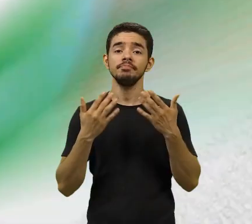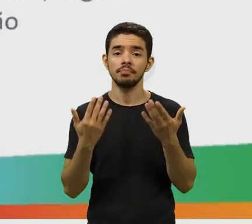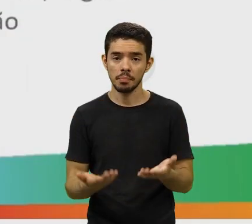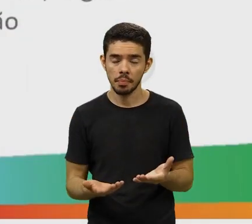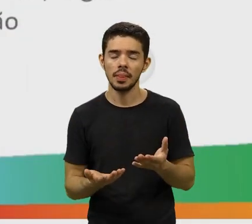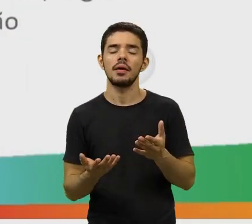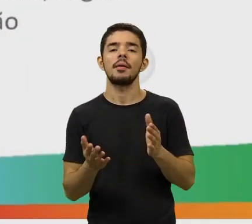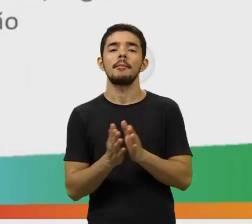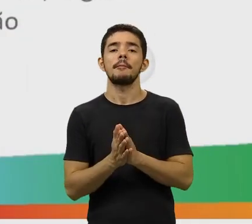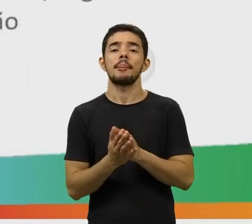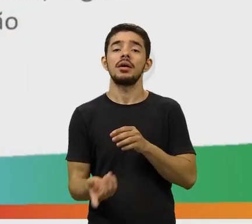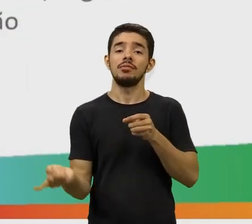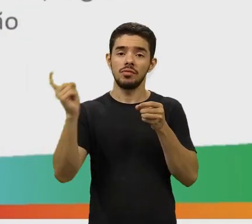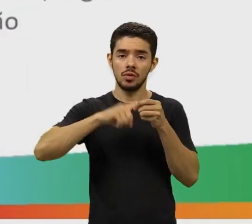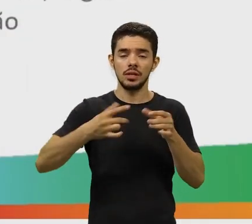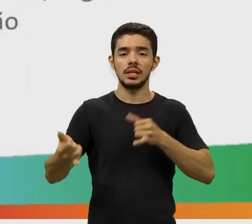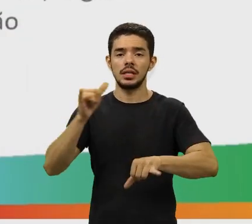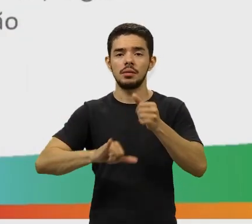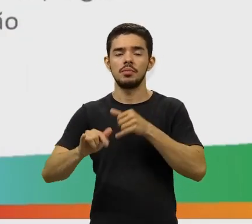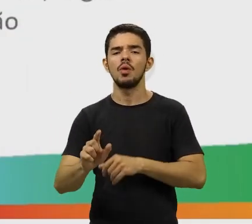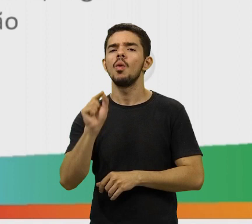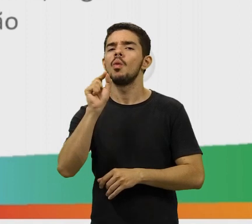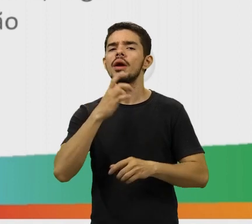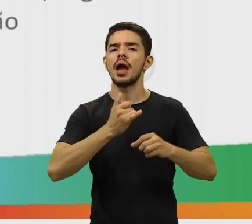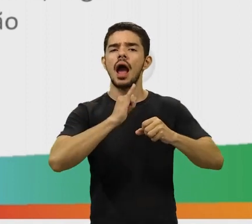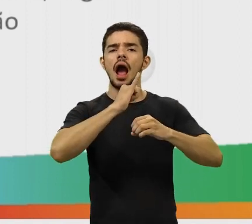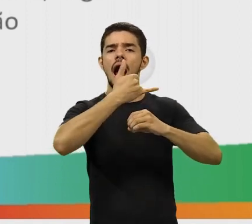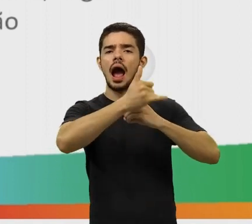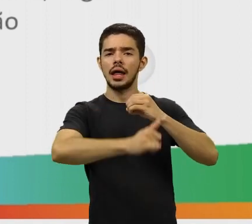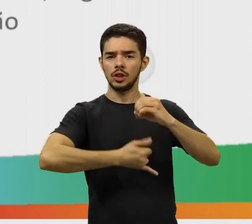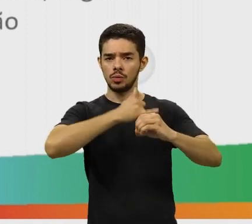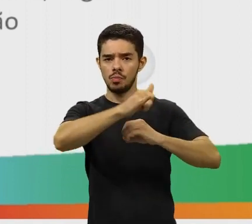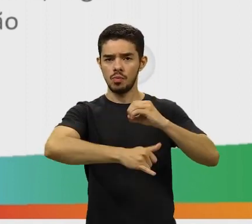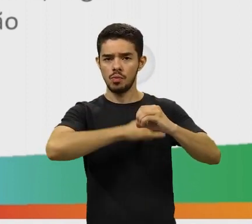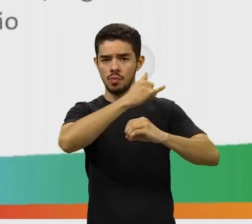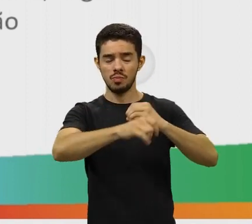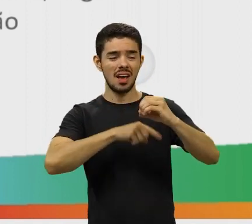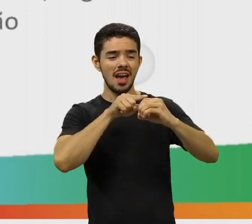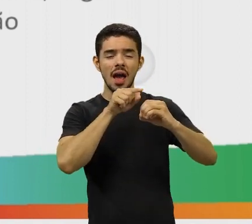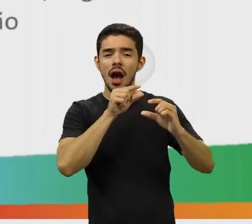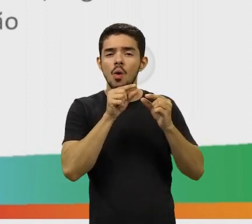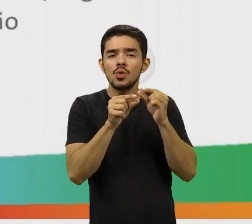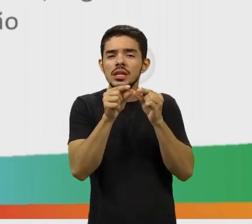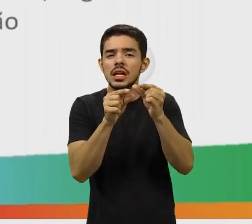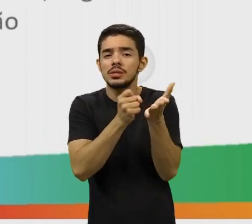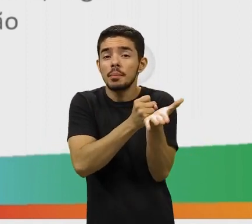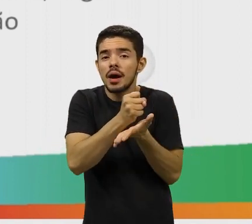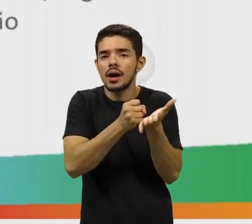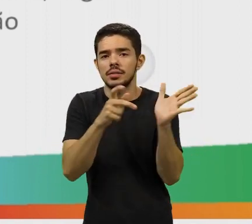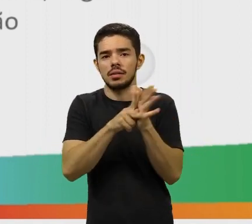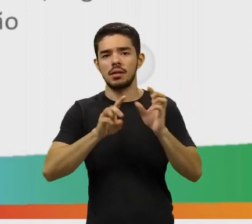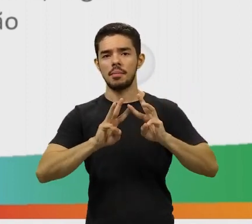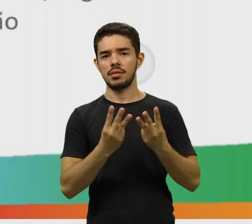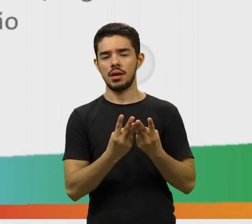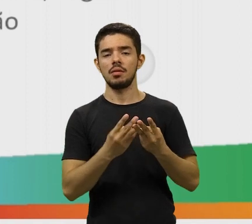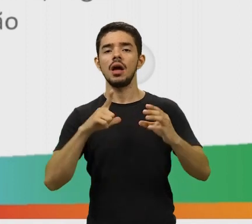Então, voltando à química, o que é o átomo? O átomo, eles são as unidades básicas da matéria. Ele